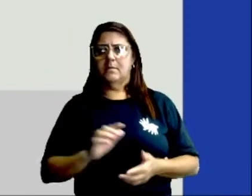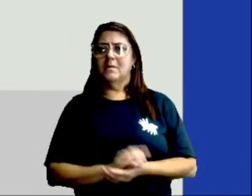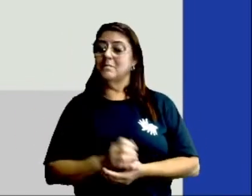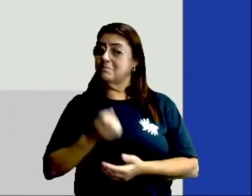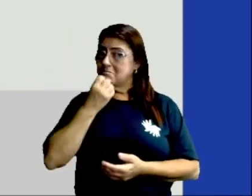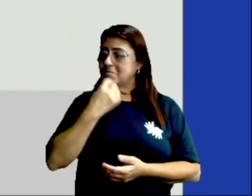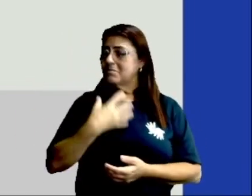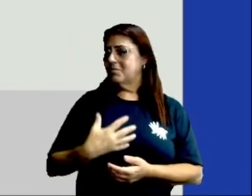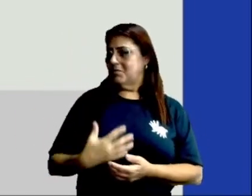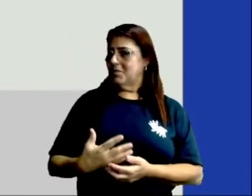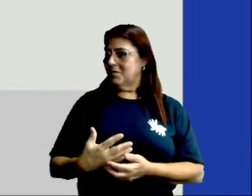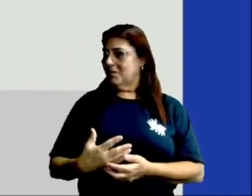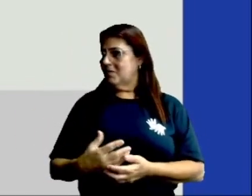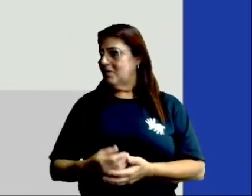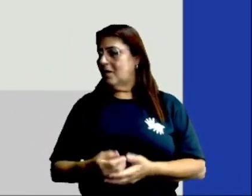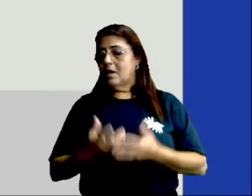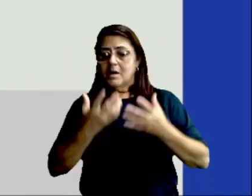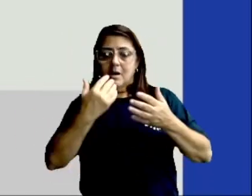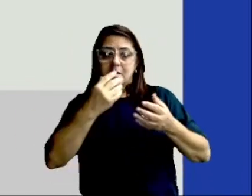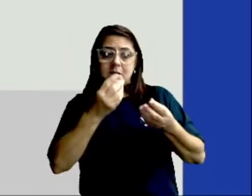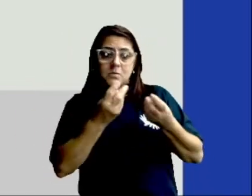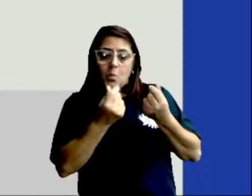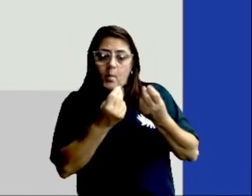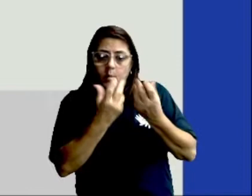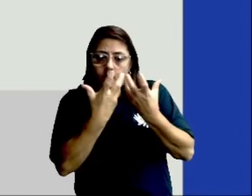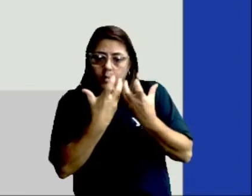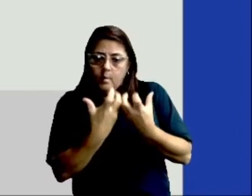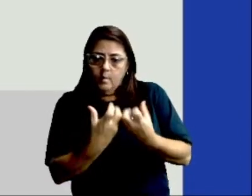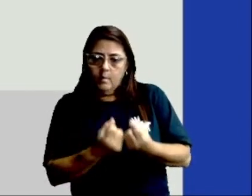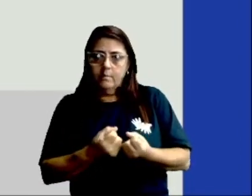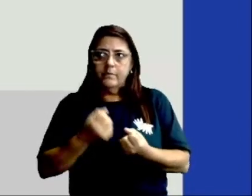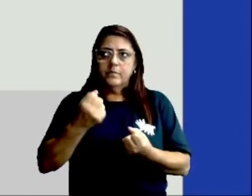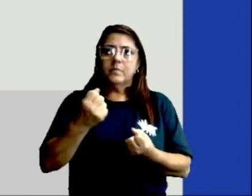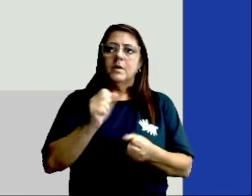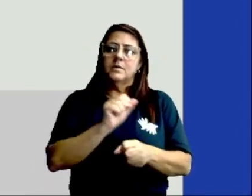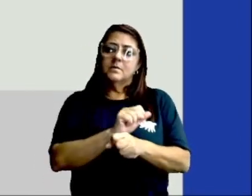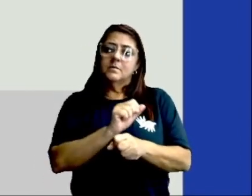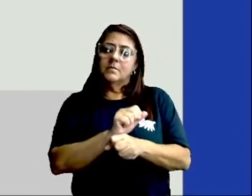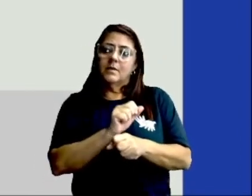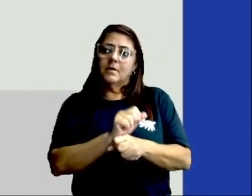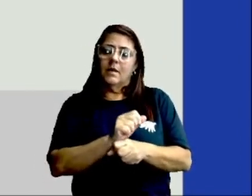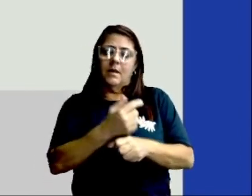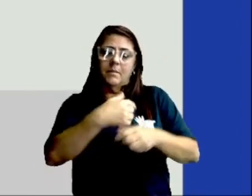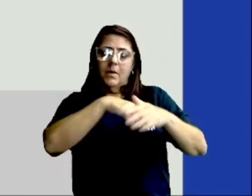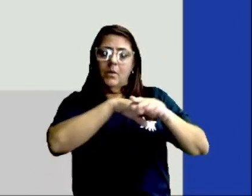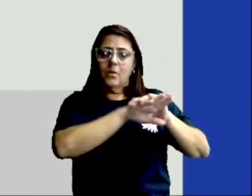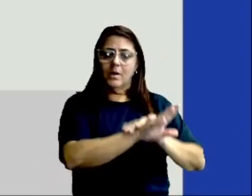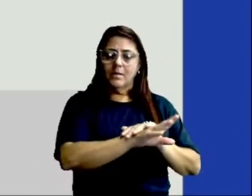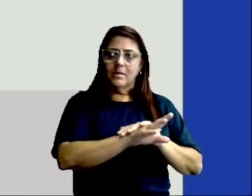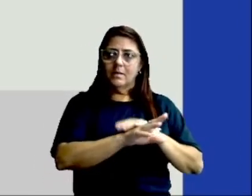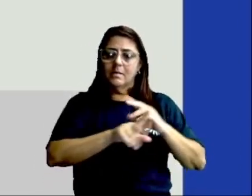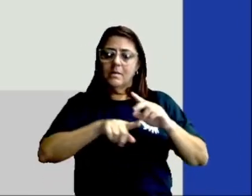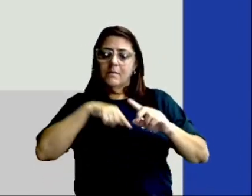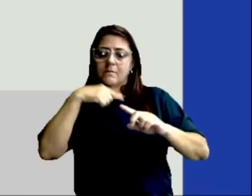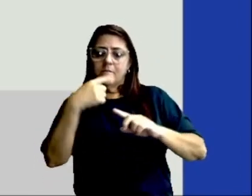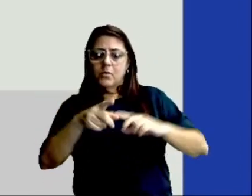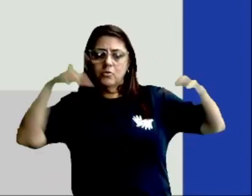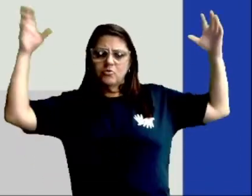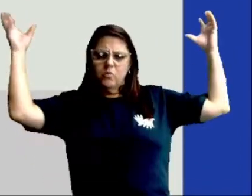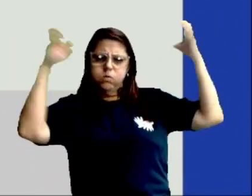Muito bem, ó. Secar os grãos de trigo que tinham ficado molhados, né? Depois de uma forte chuva.